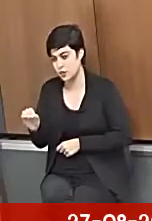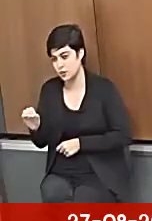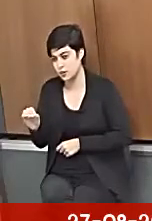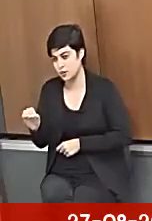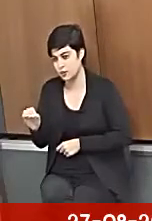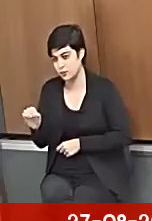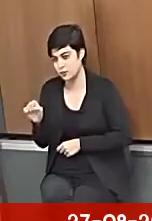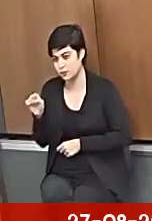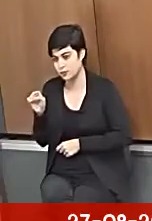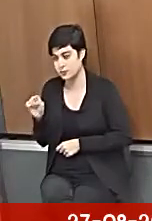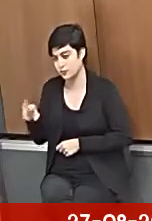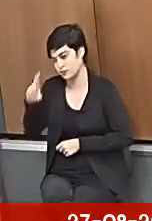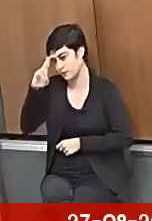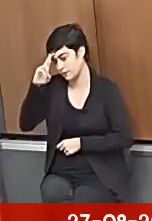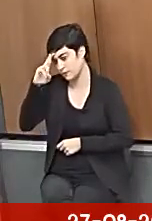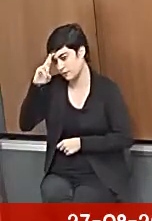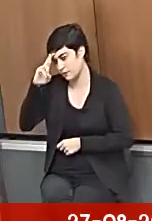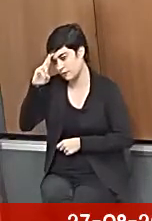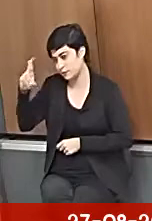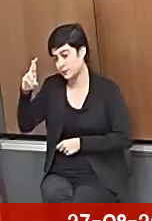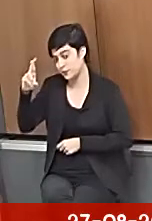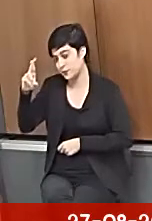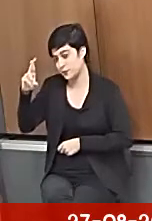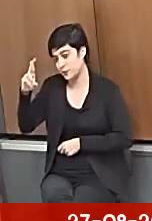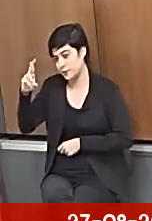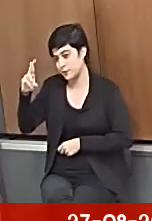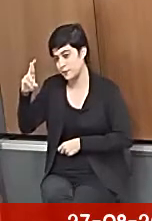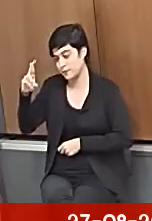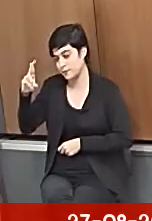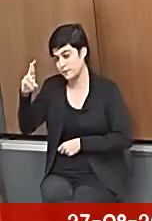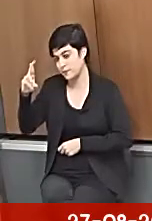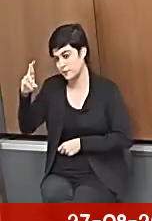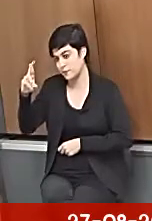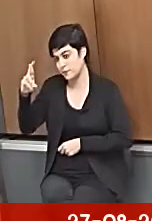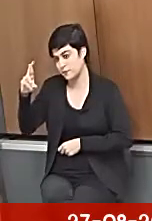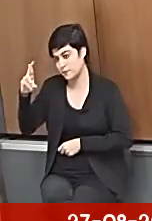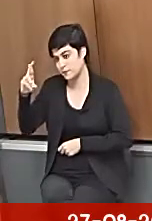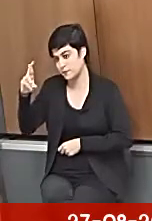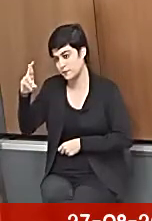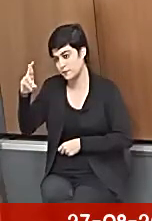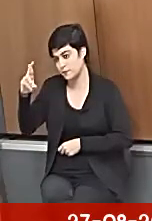que é o diretor que hoje dá